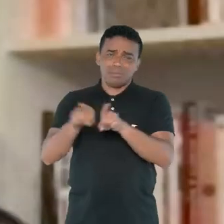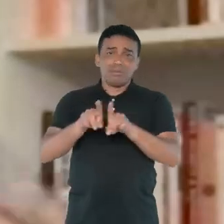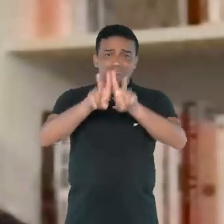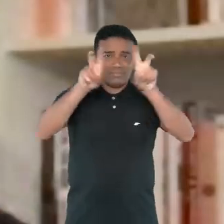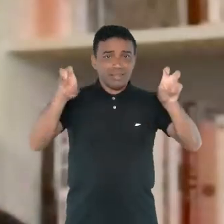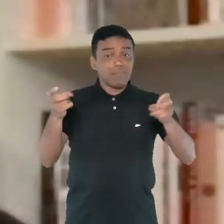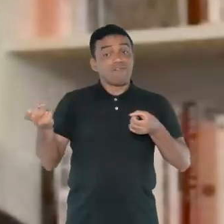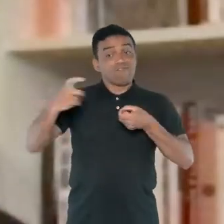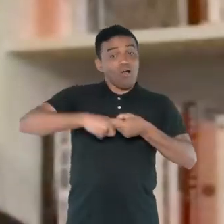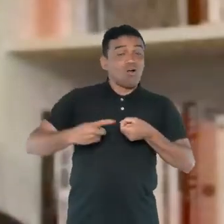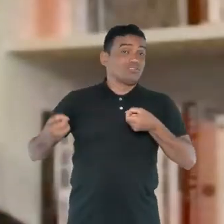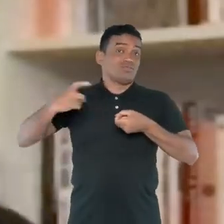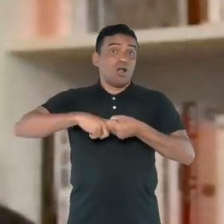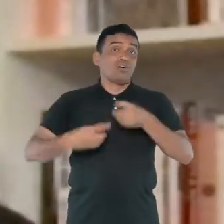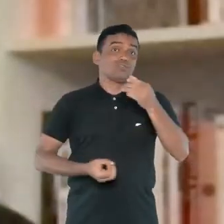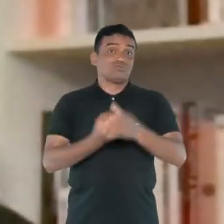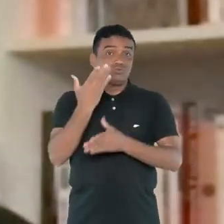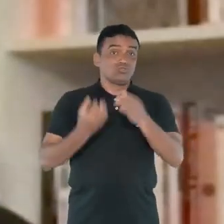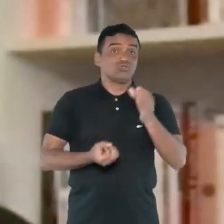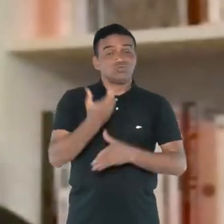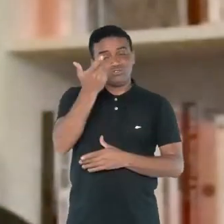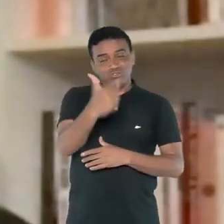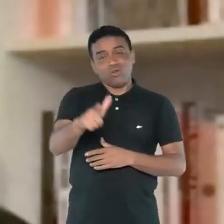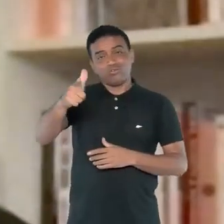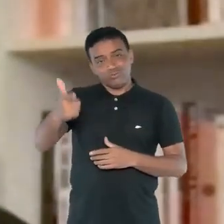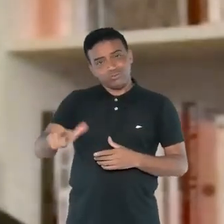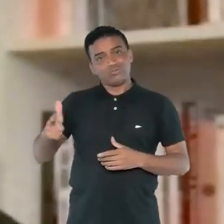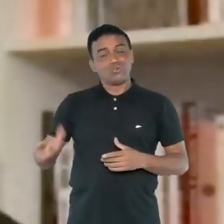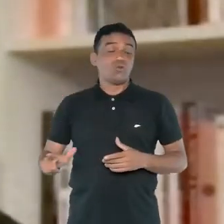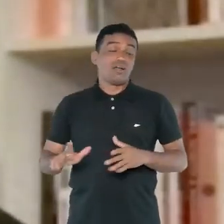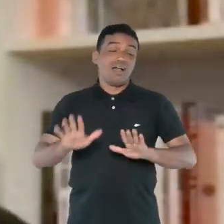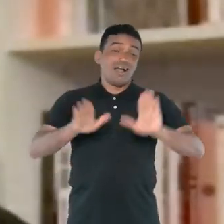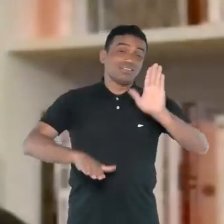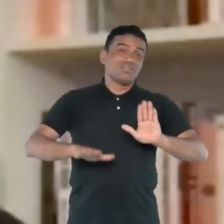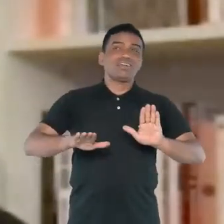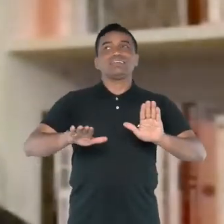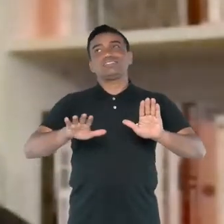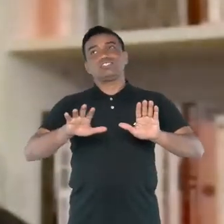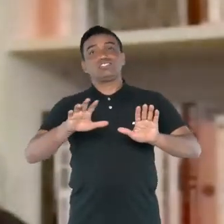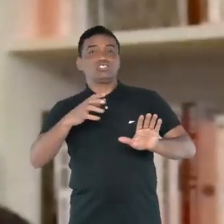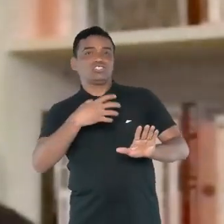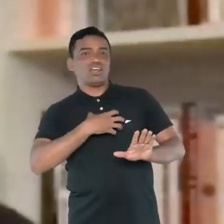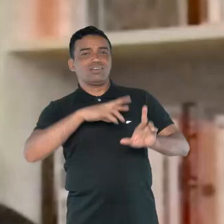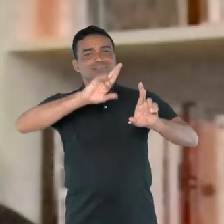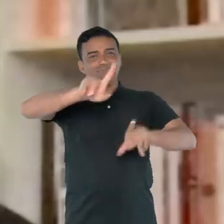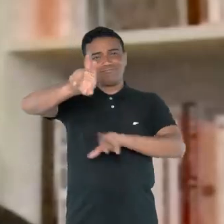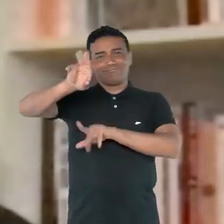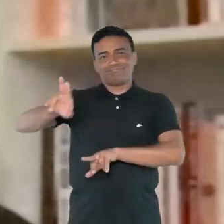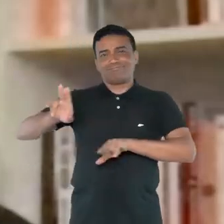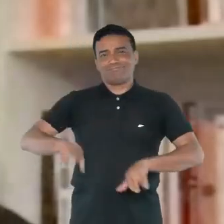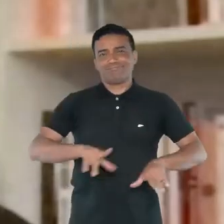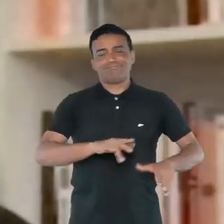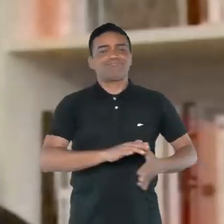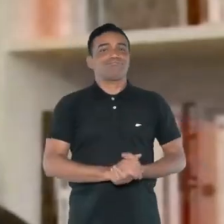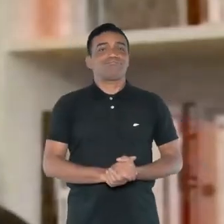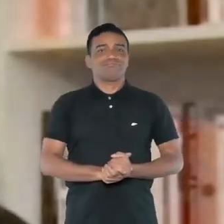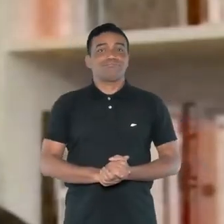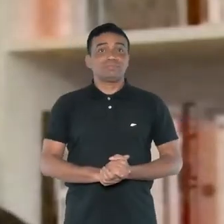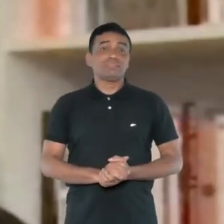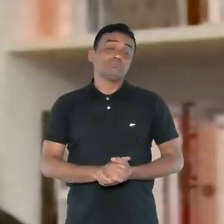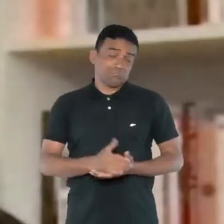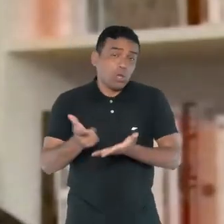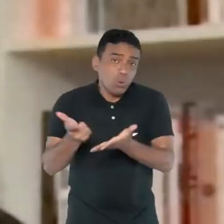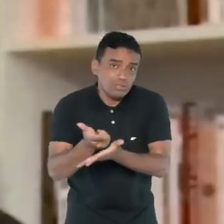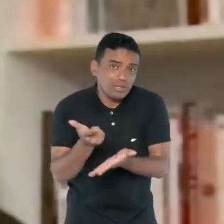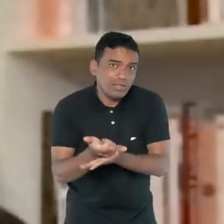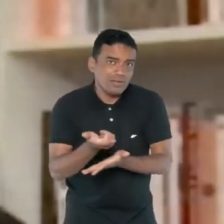tema ainda continuou a surgir, às vezes de formas diversas. Mas sinto que este